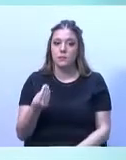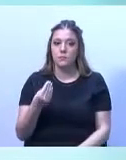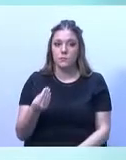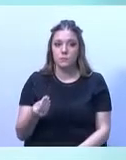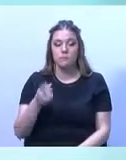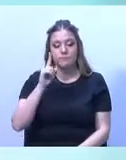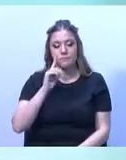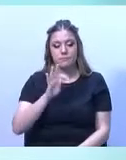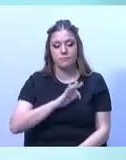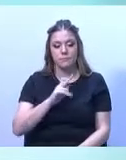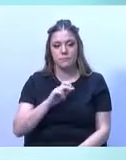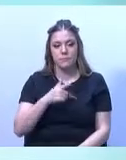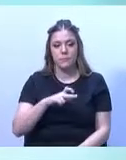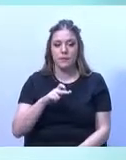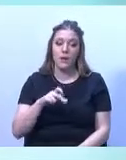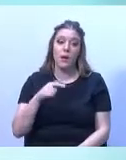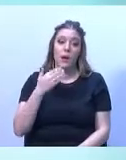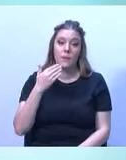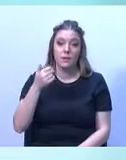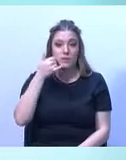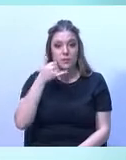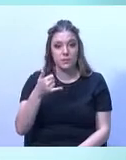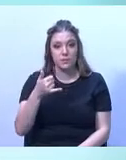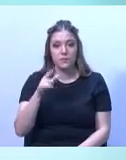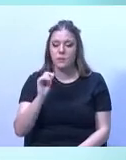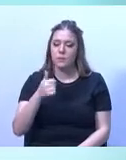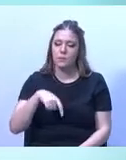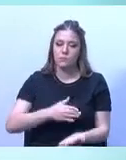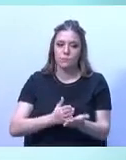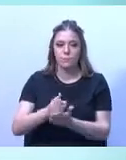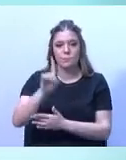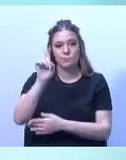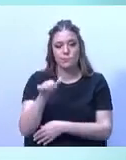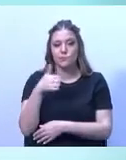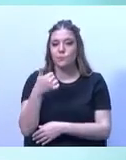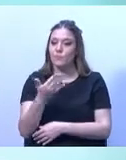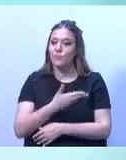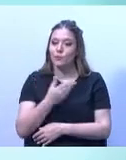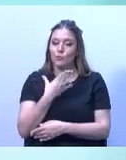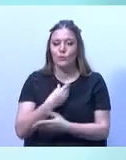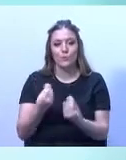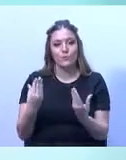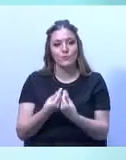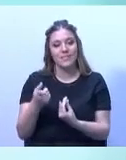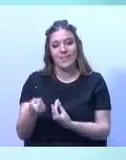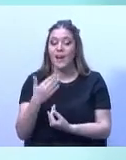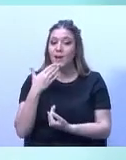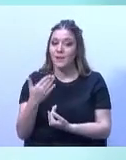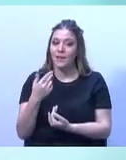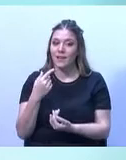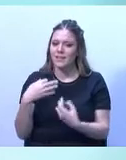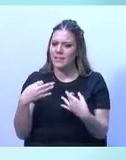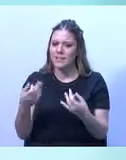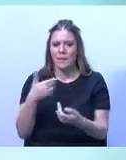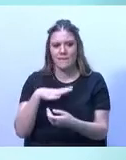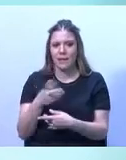muito obrigada pela sua chamada, muito obrigada e continuação de um bom dia e que corra tudo bem. Sr. Doutor, foi um gosto tê-lo cá, muito obrigada. Volte sempre que quiser,